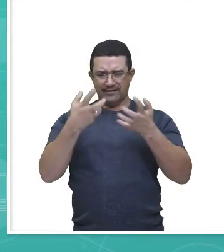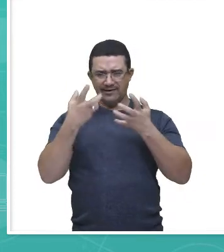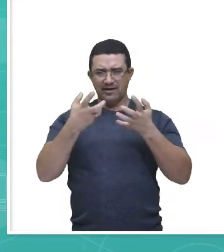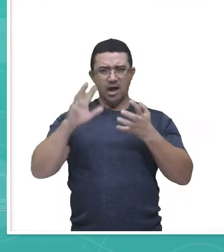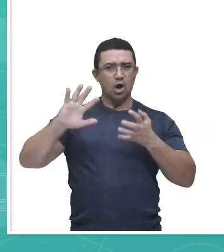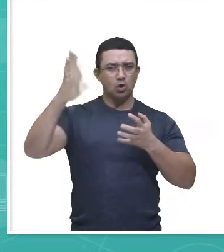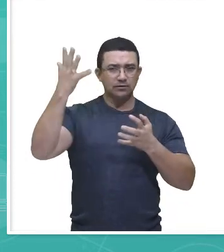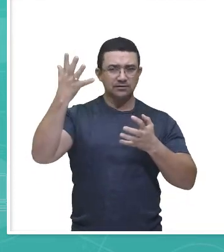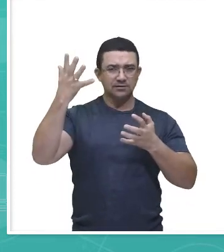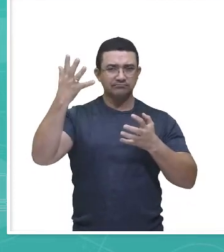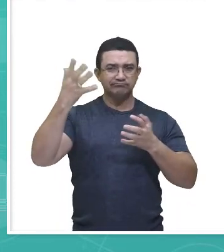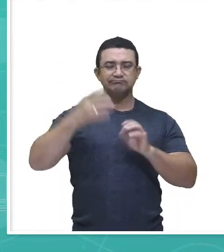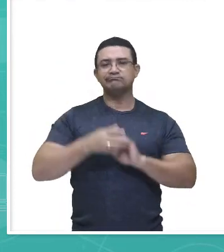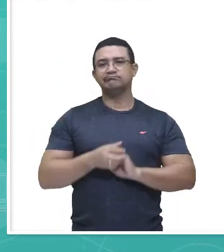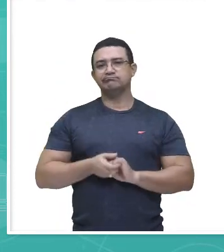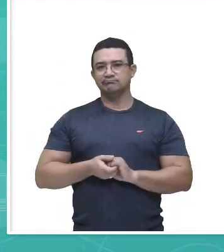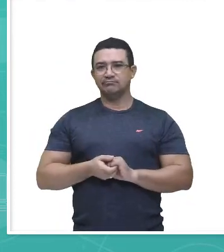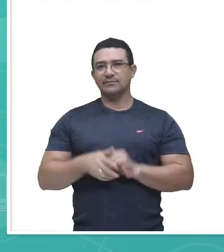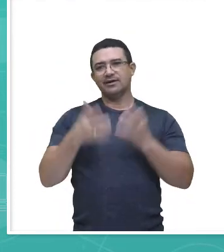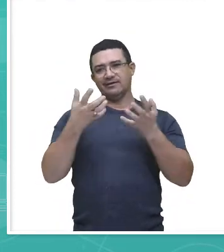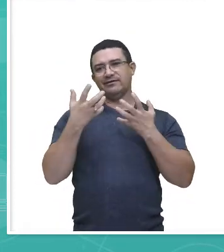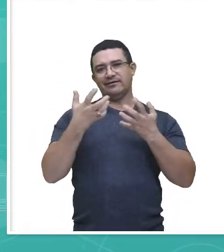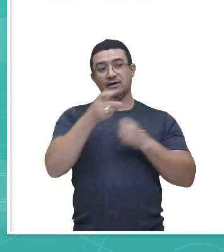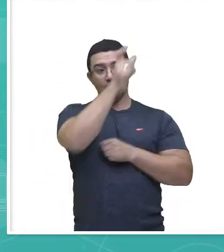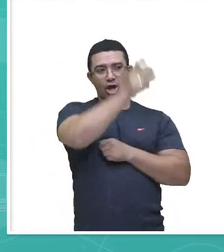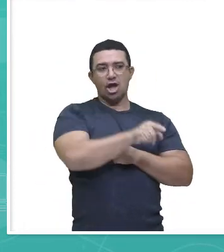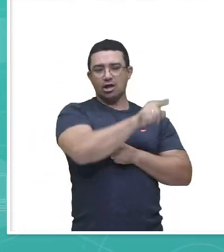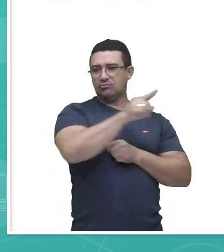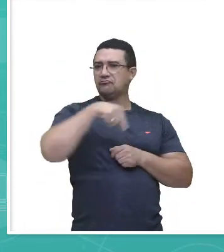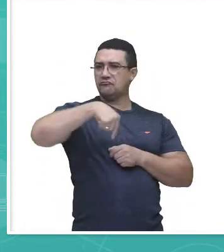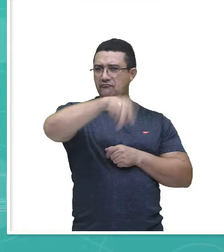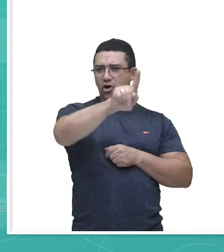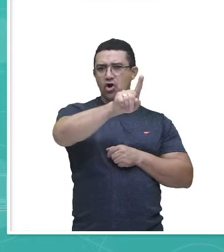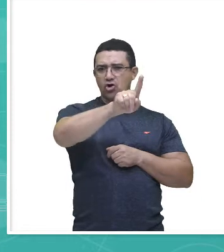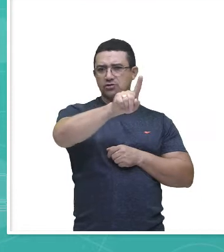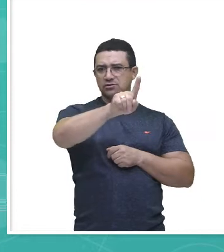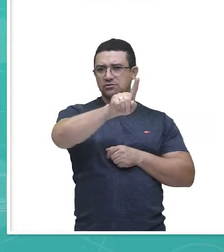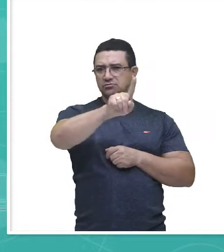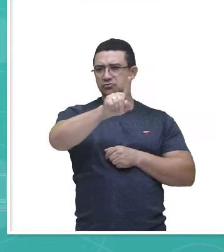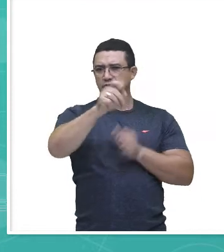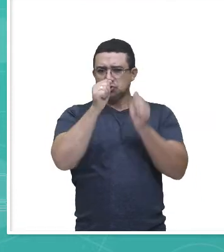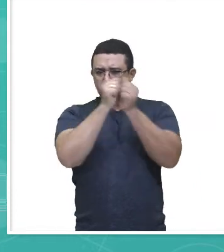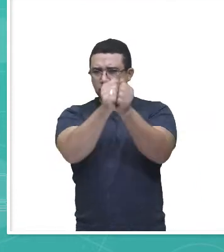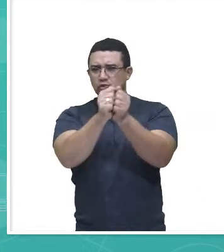acontecesse? A gente queria que ele fosse para algum lugar com a gente,